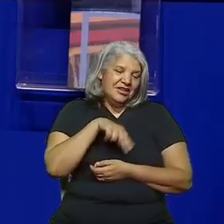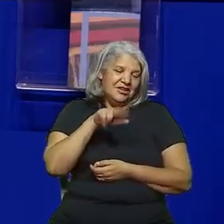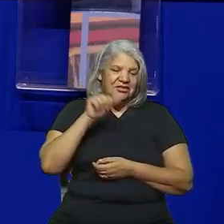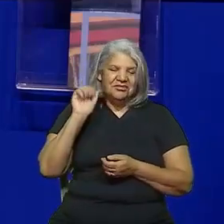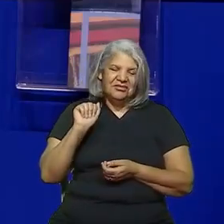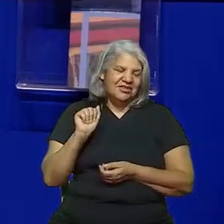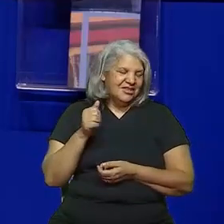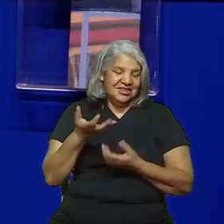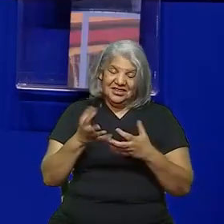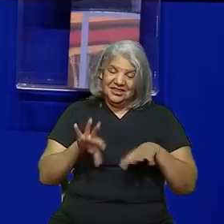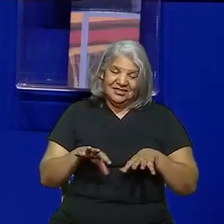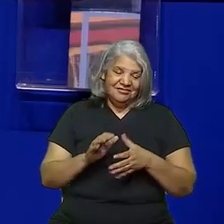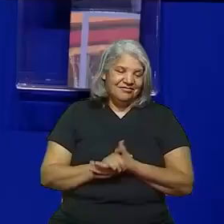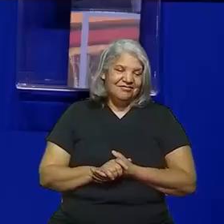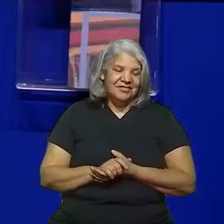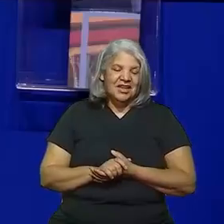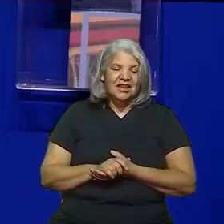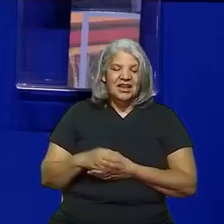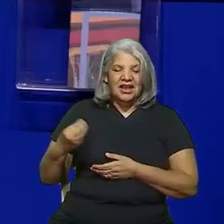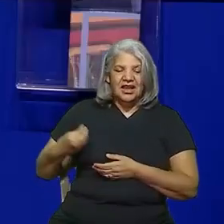Quase no final da vida,